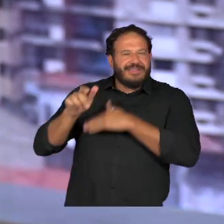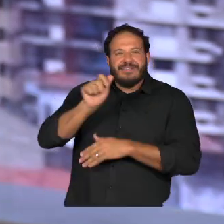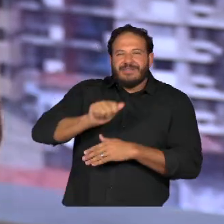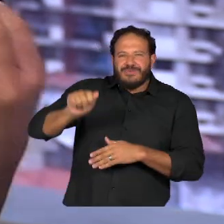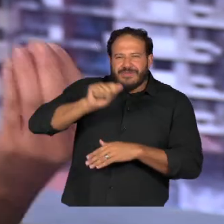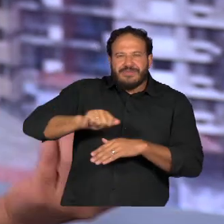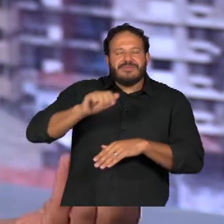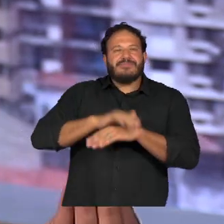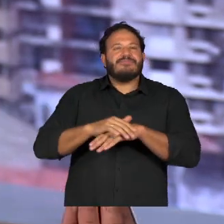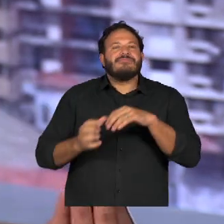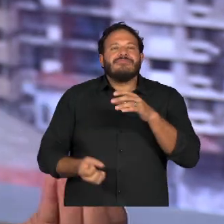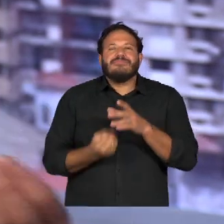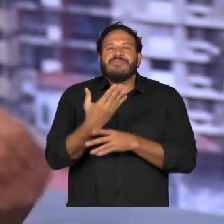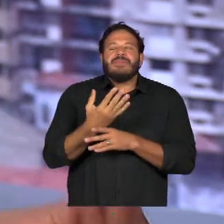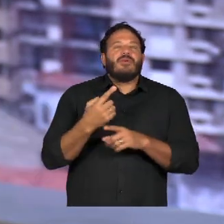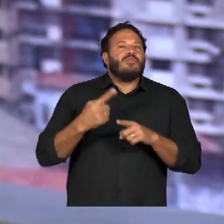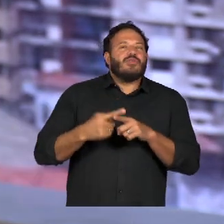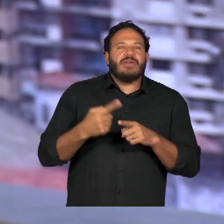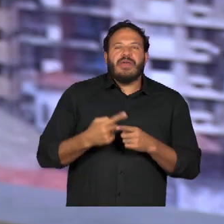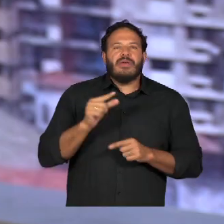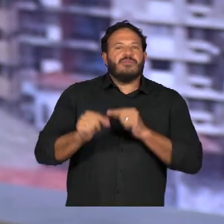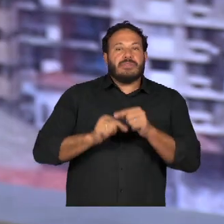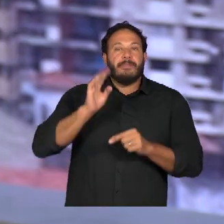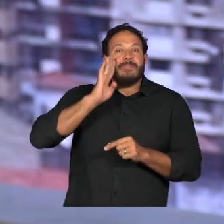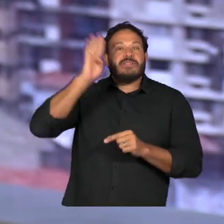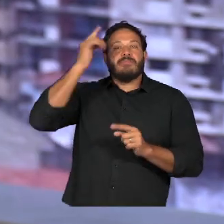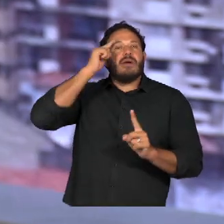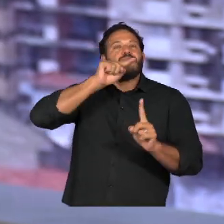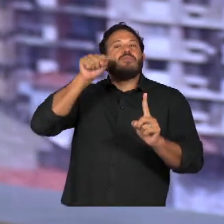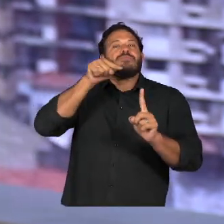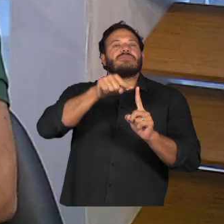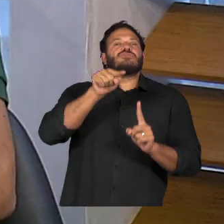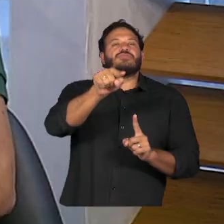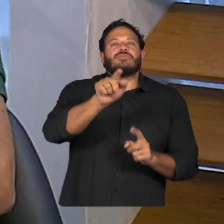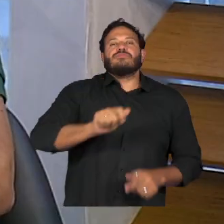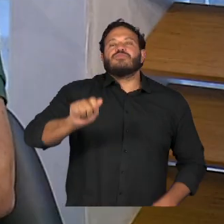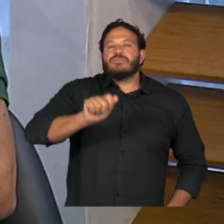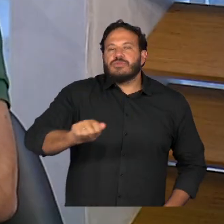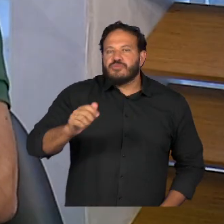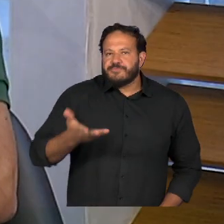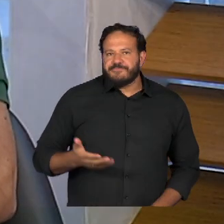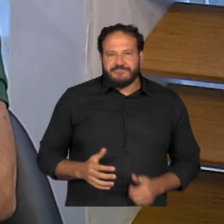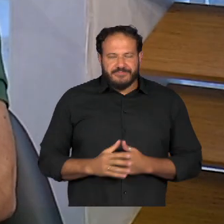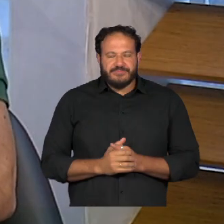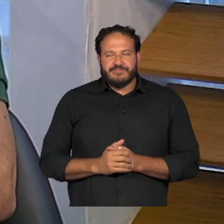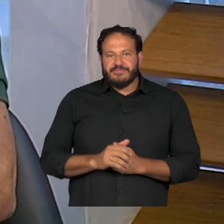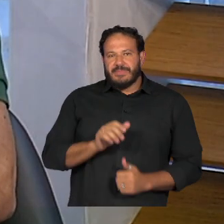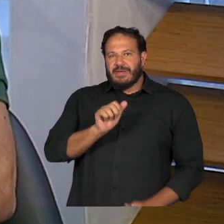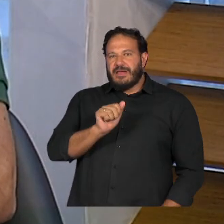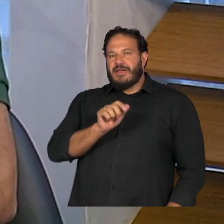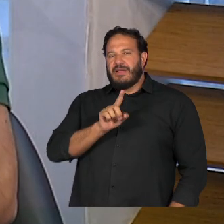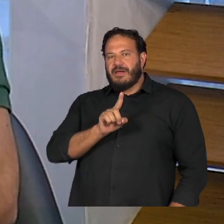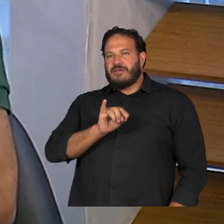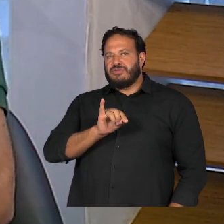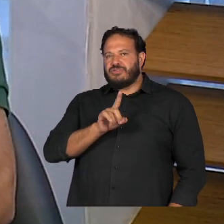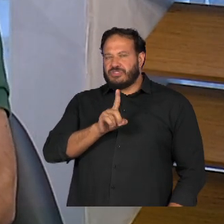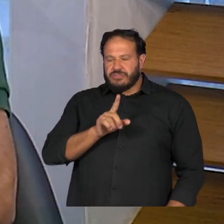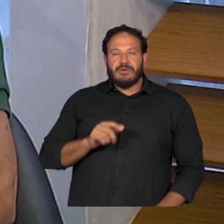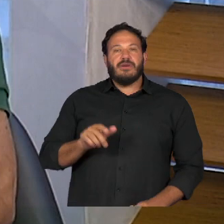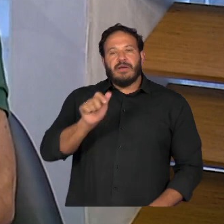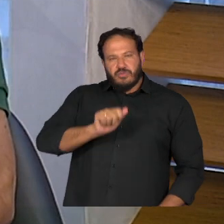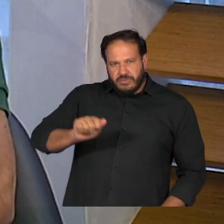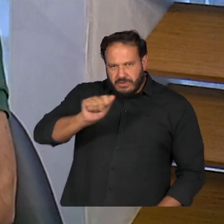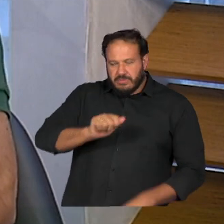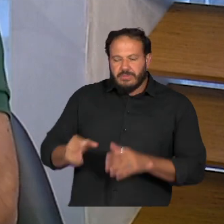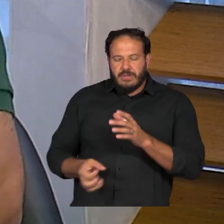o que moveu a criação e qual o principal objetivo da existência dela a adid é uma associação criada por um